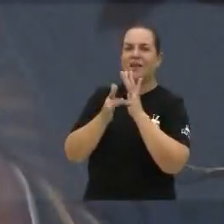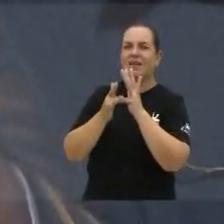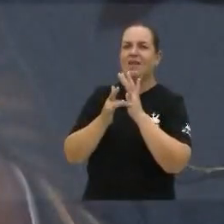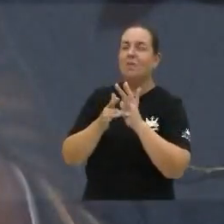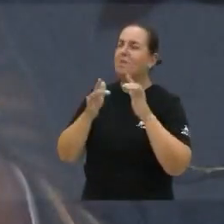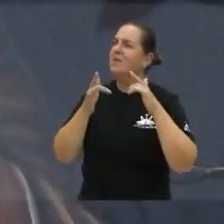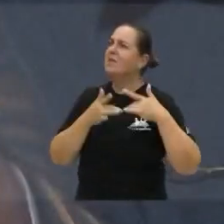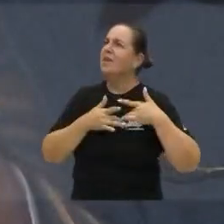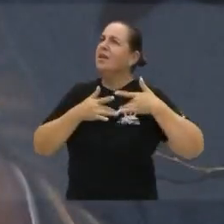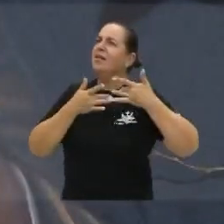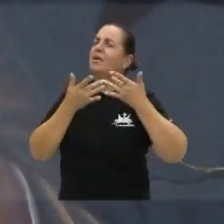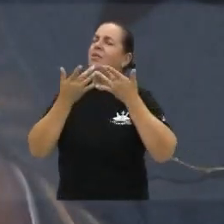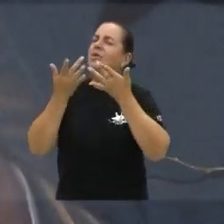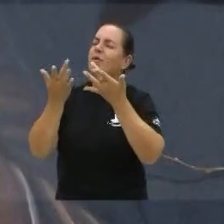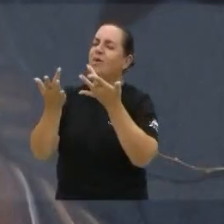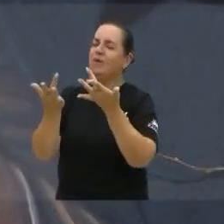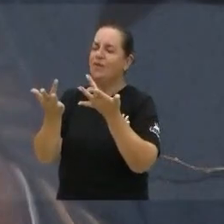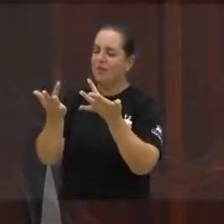Jesus